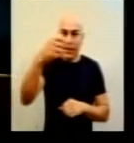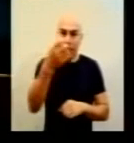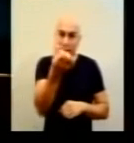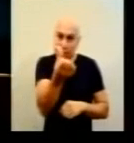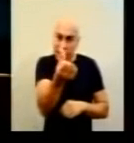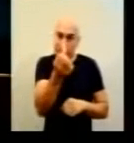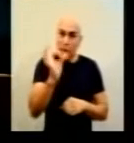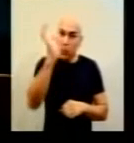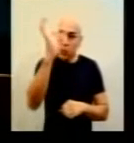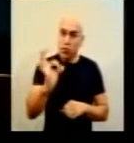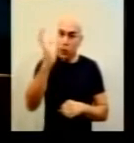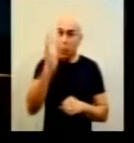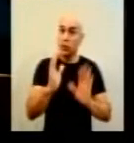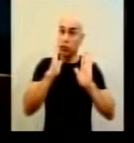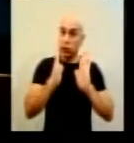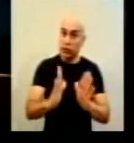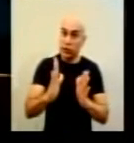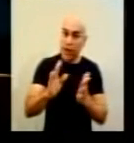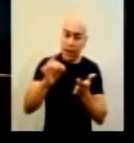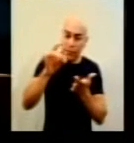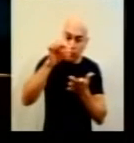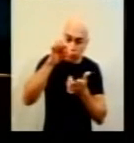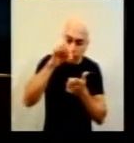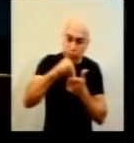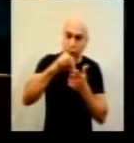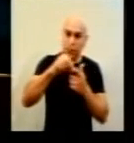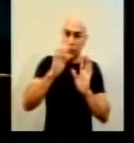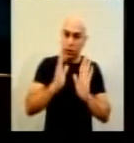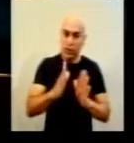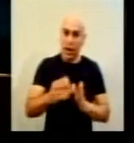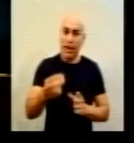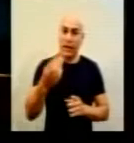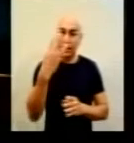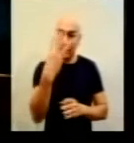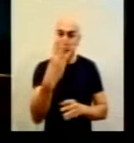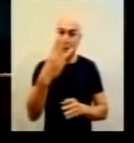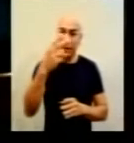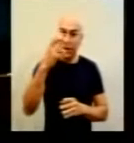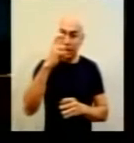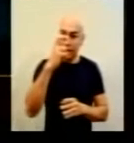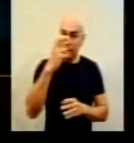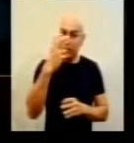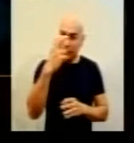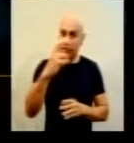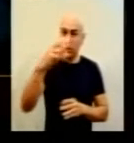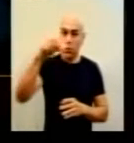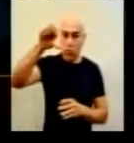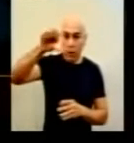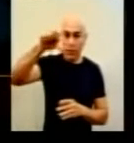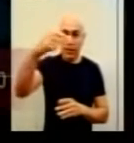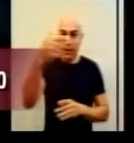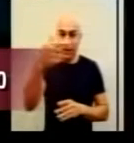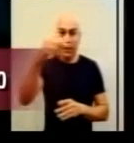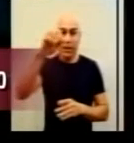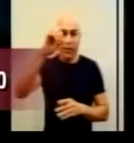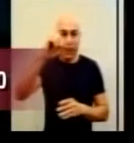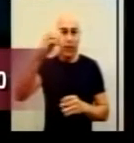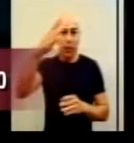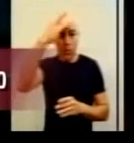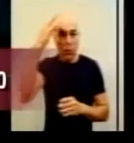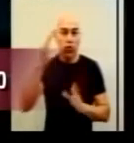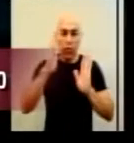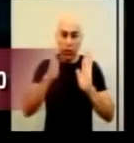foram testados, correspondendo a 35.970 pessoas que já realizaram testes,